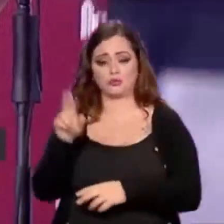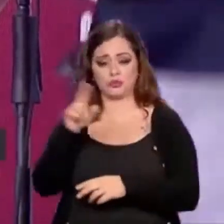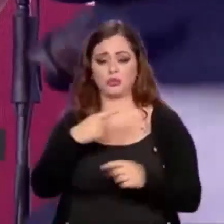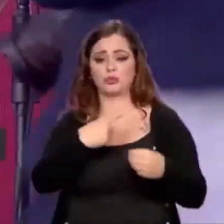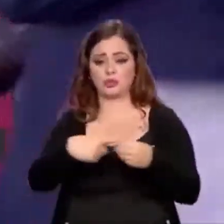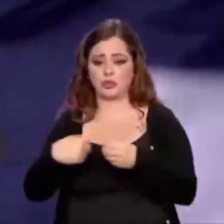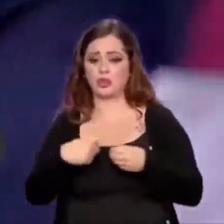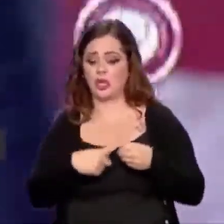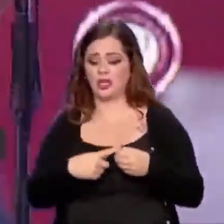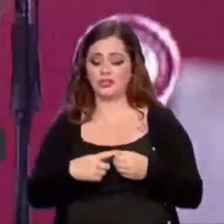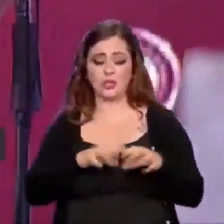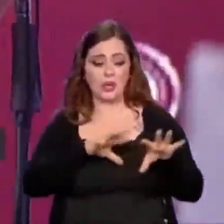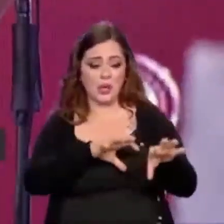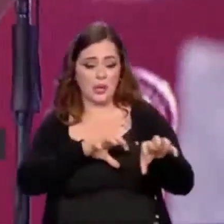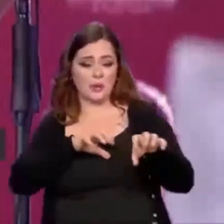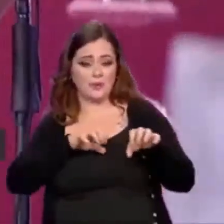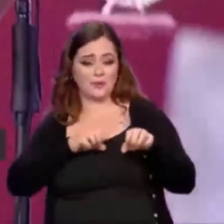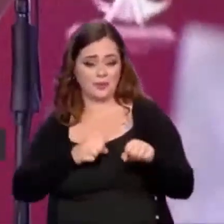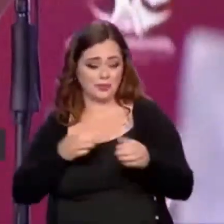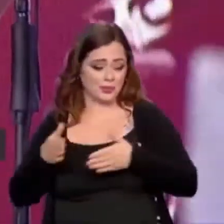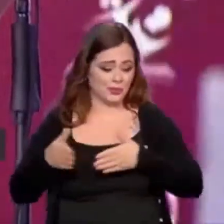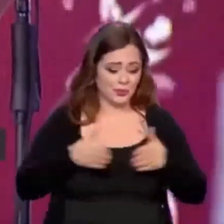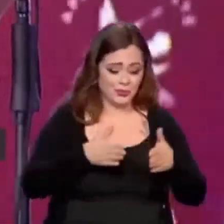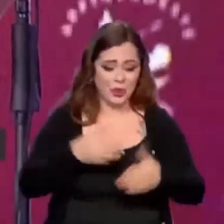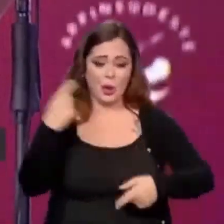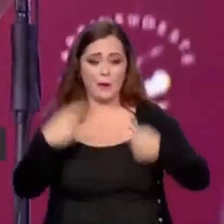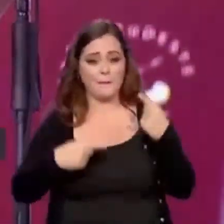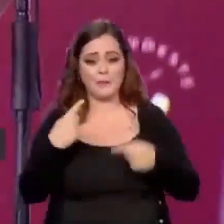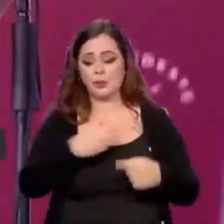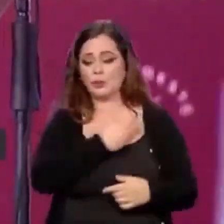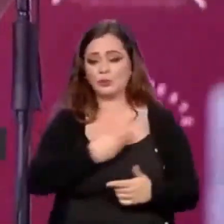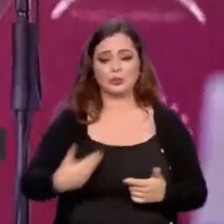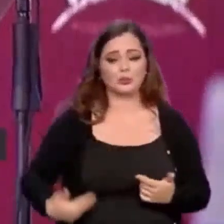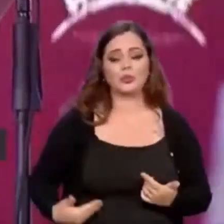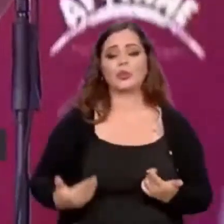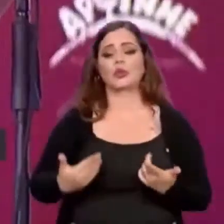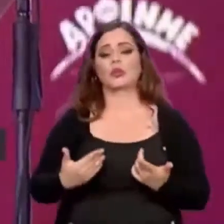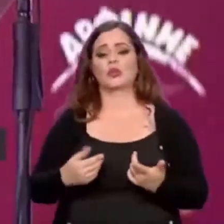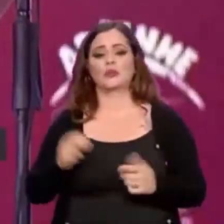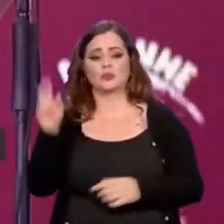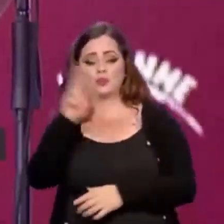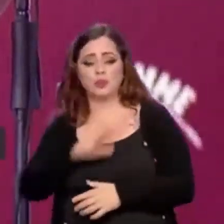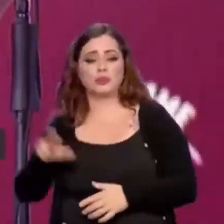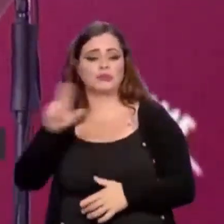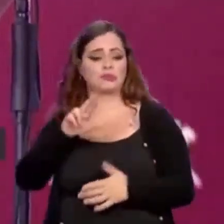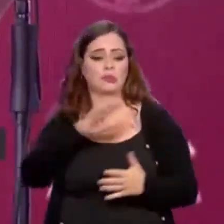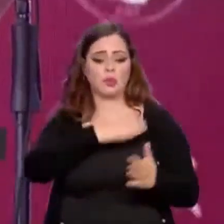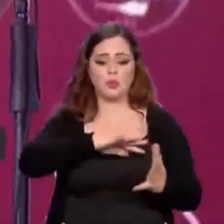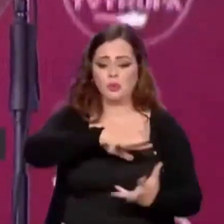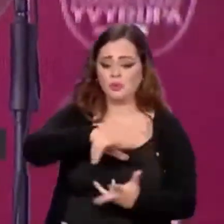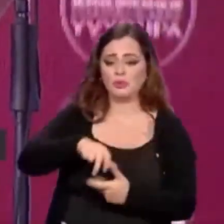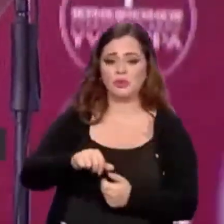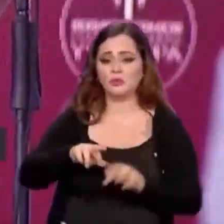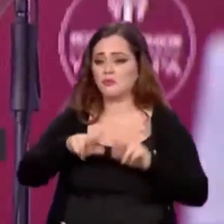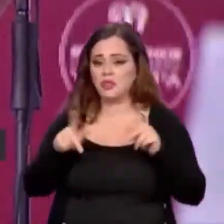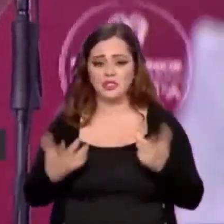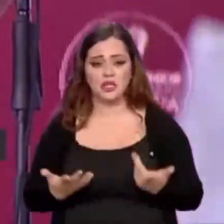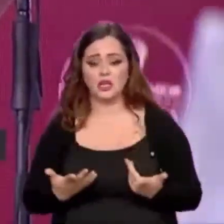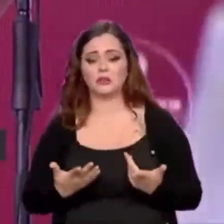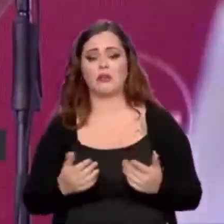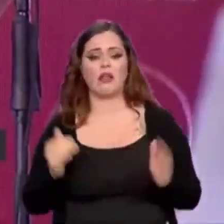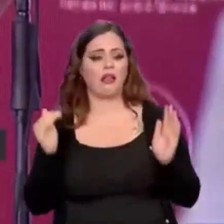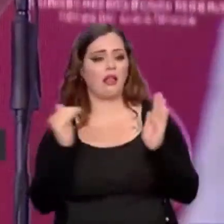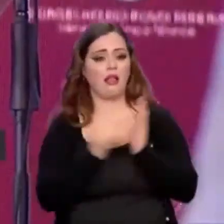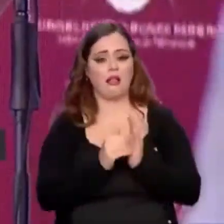e buscam acessar políticas públicas e serviços públicos universais ou diferenciados,